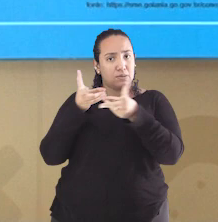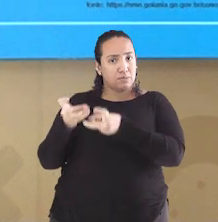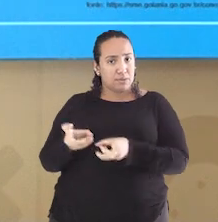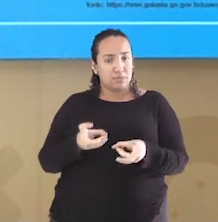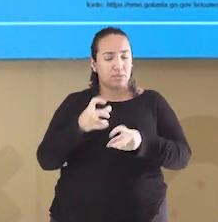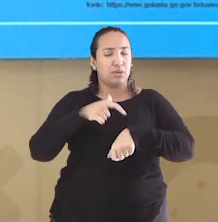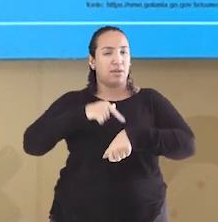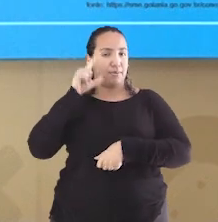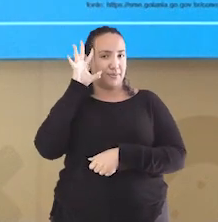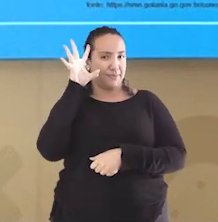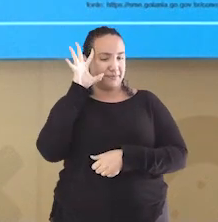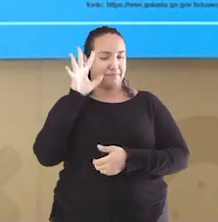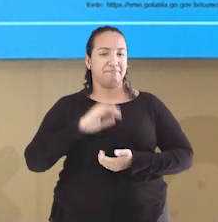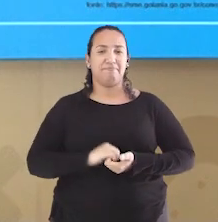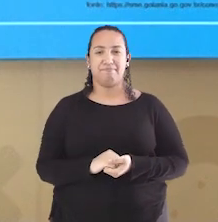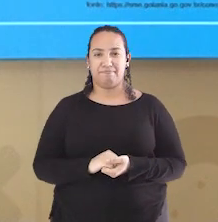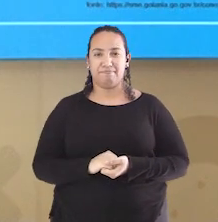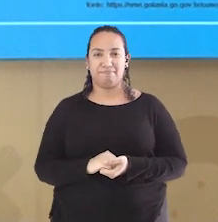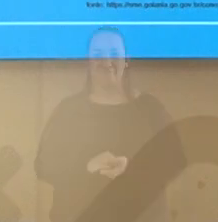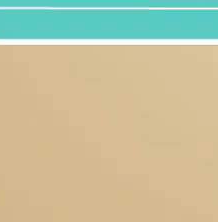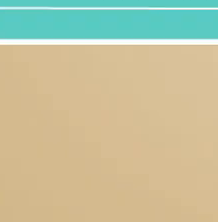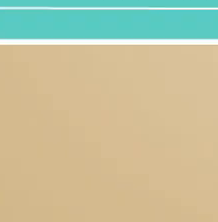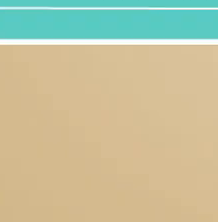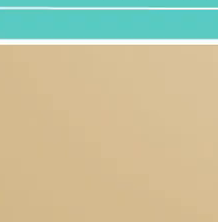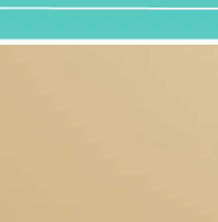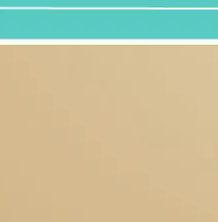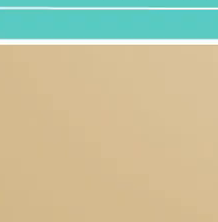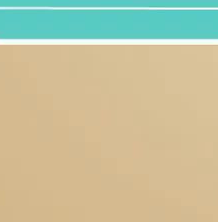imagem aqui. Um tempinho para vocês analisarem.